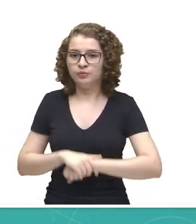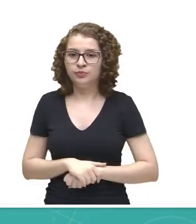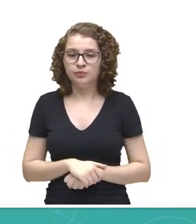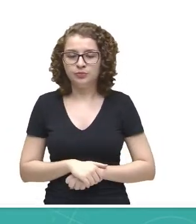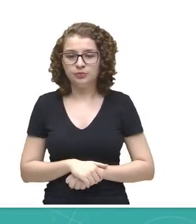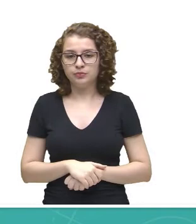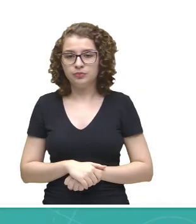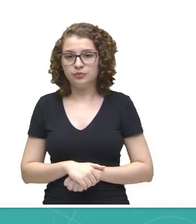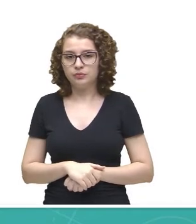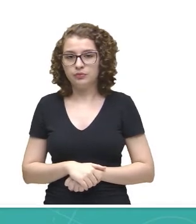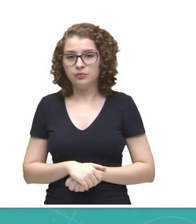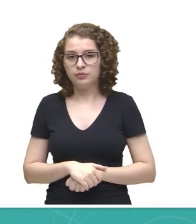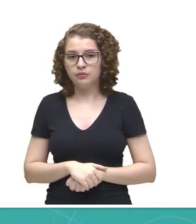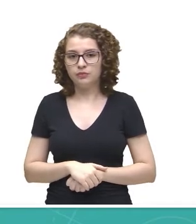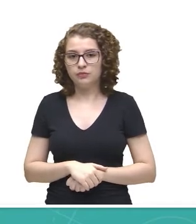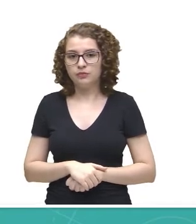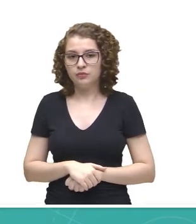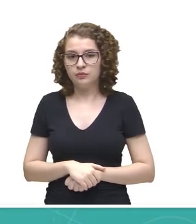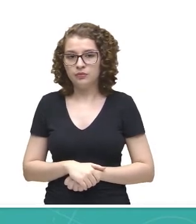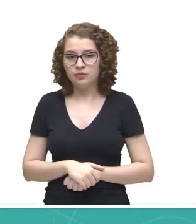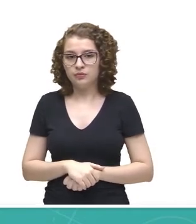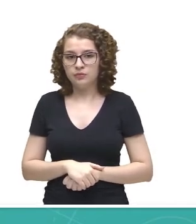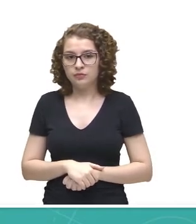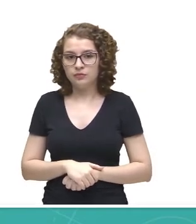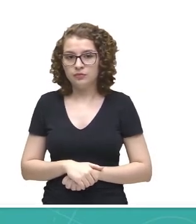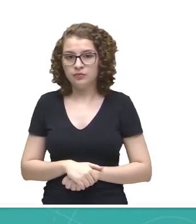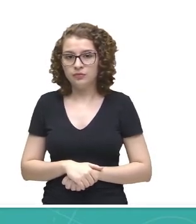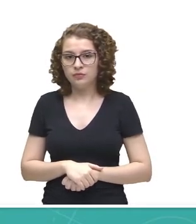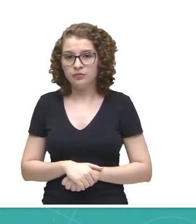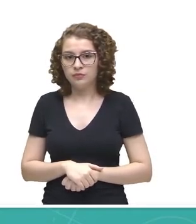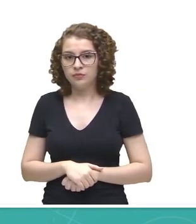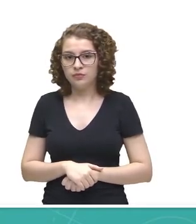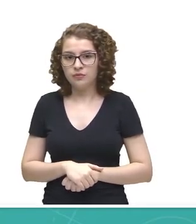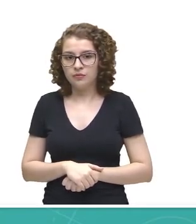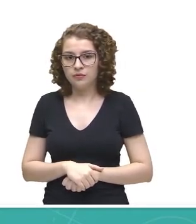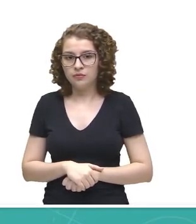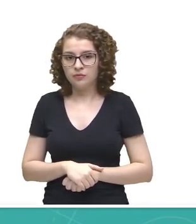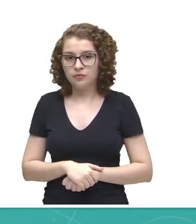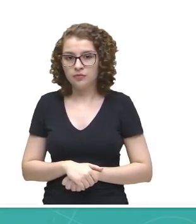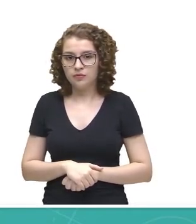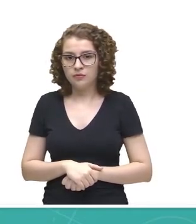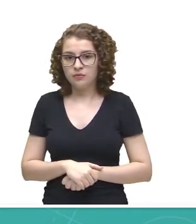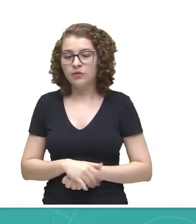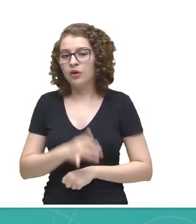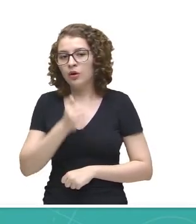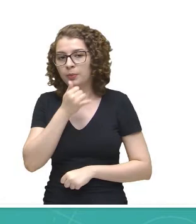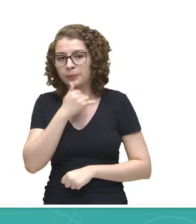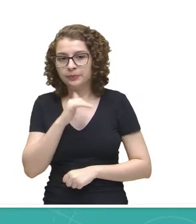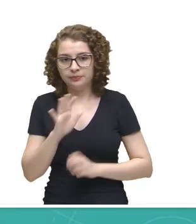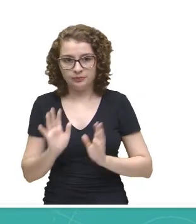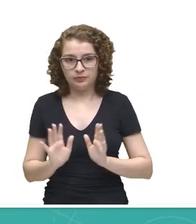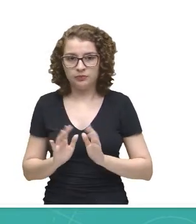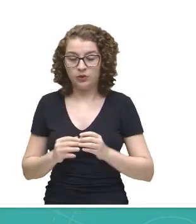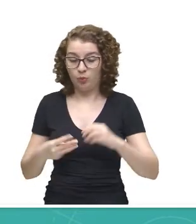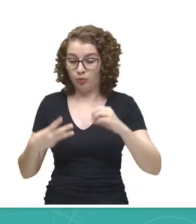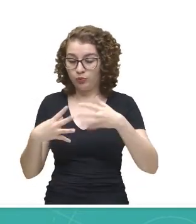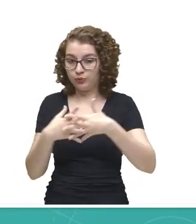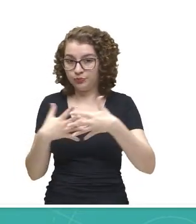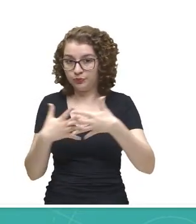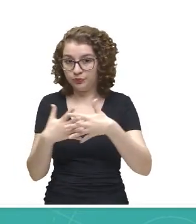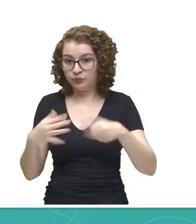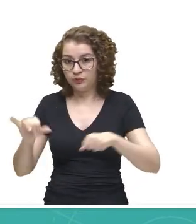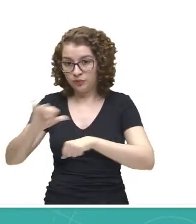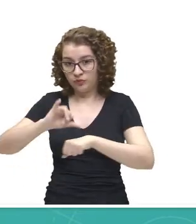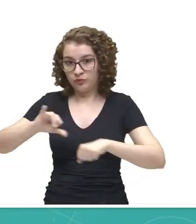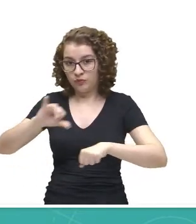lipídios. E a gente observa aqui uma outra situação relacionada a esse tecido adiposo.